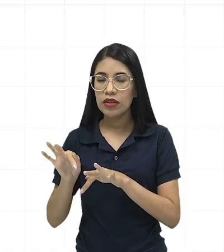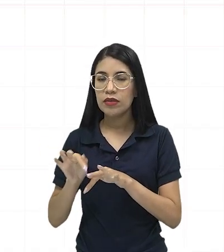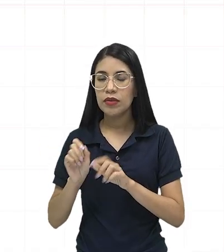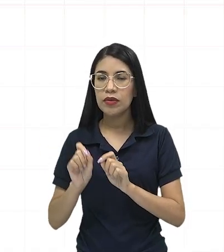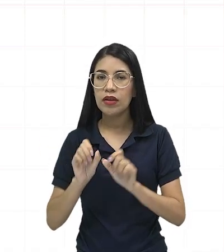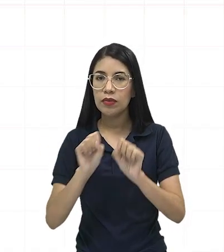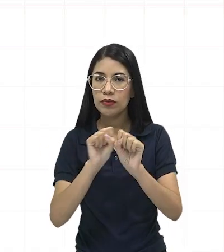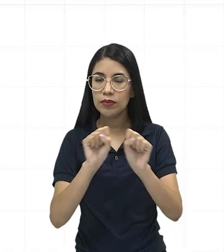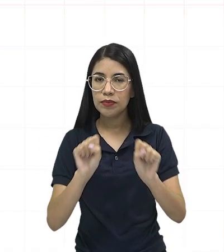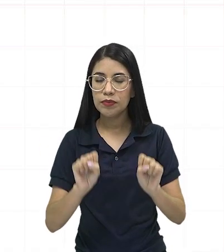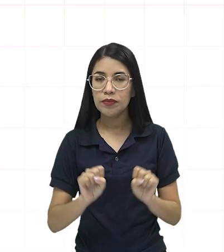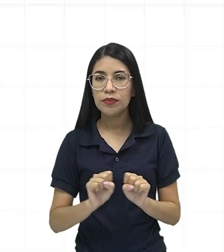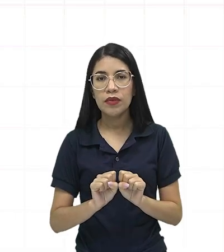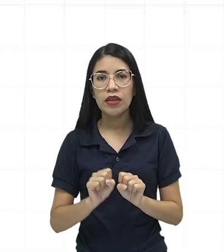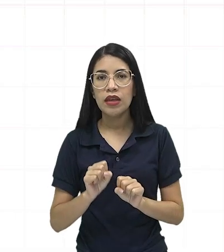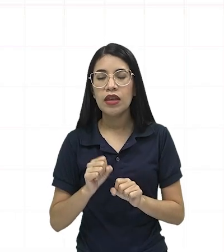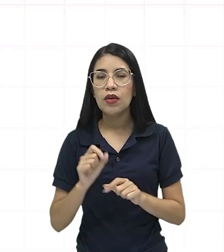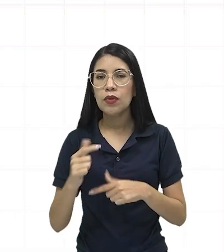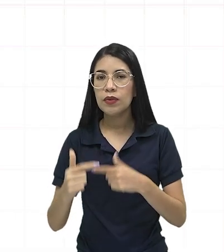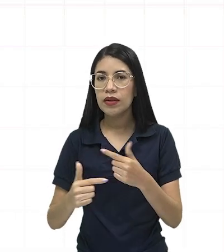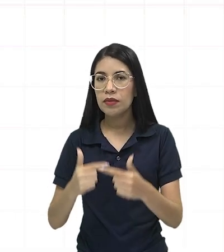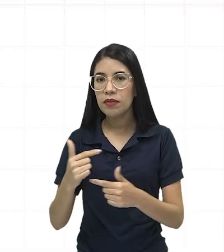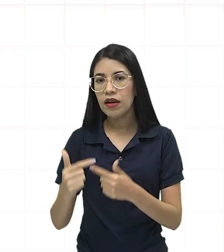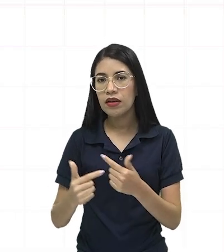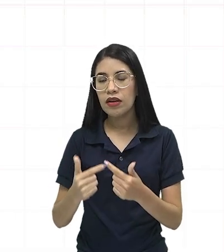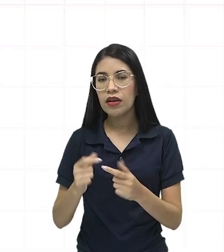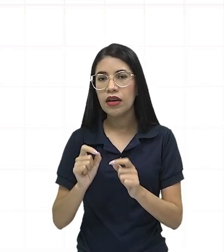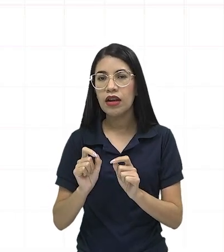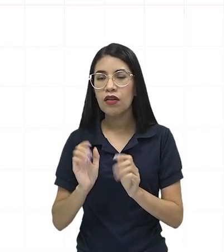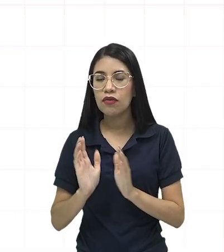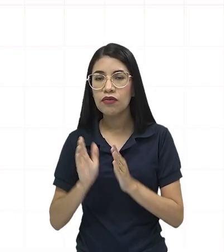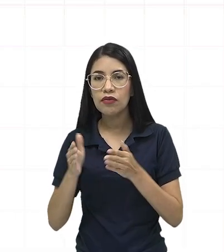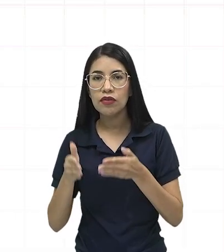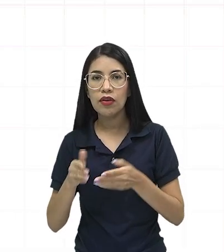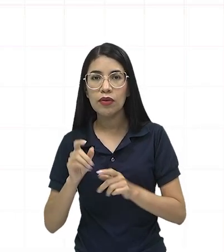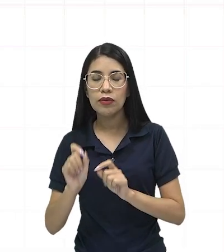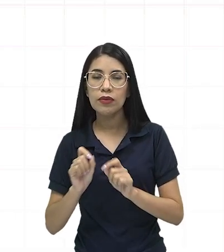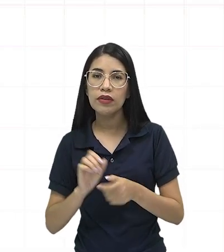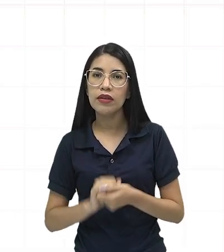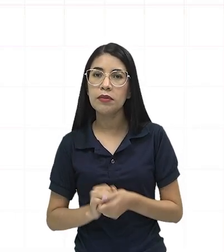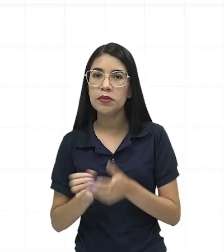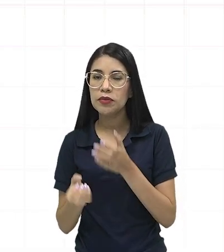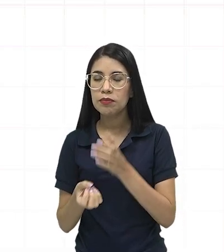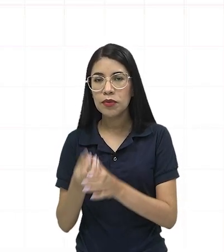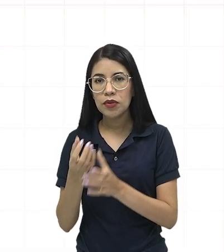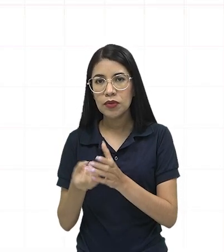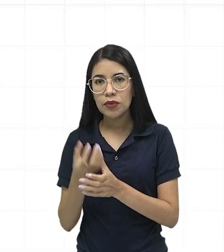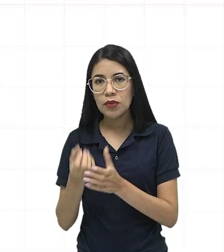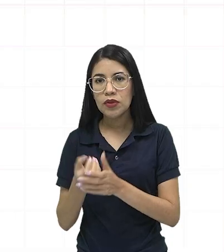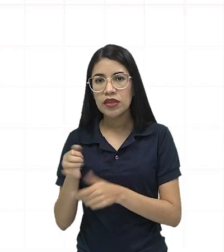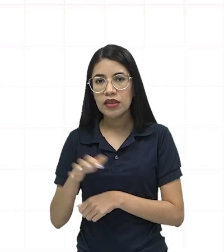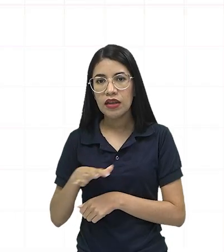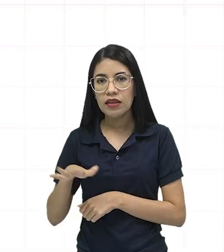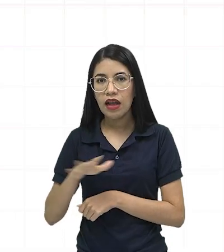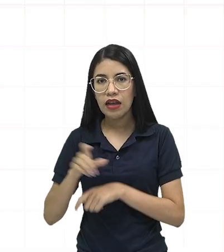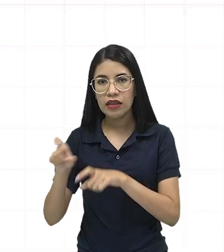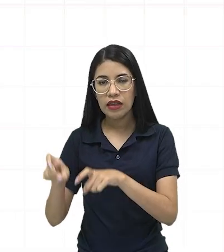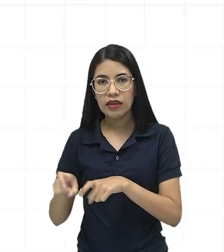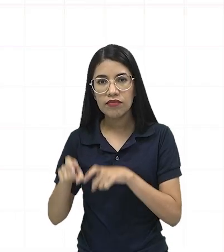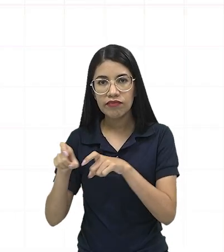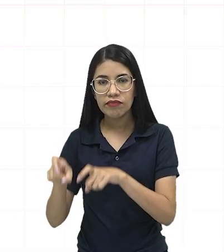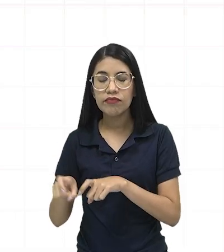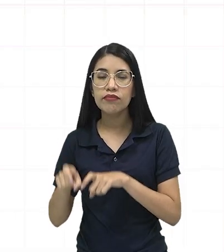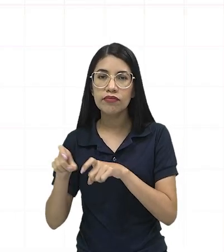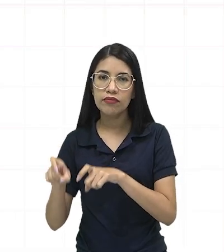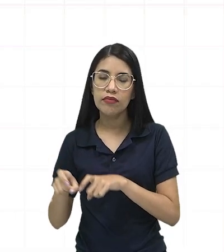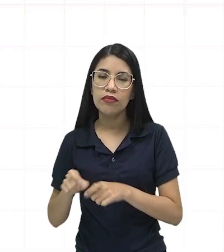de um sistema onde o trabalho basicamente girava em torno da produção agrária, ou seja, do trabalho na terra,